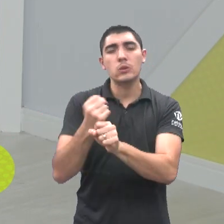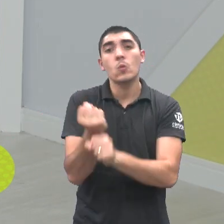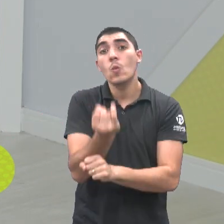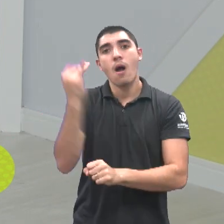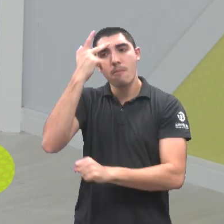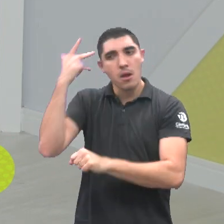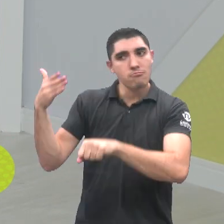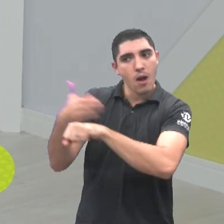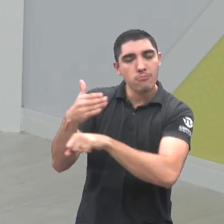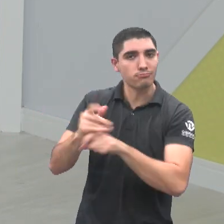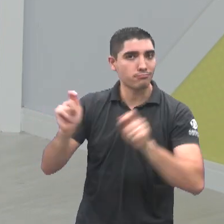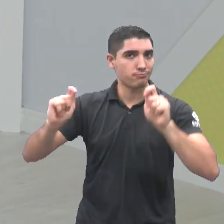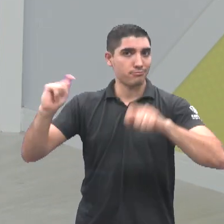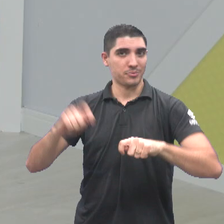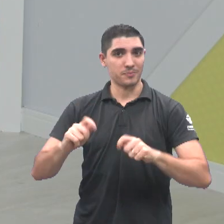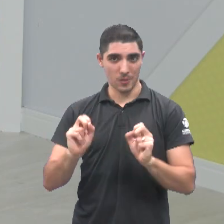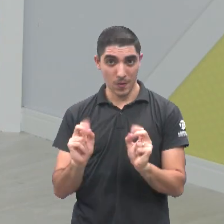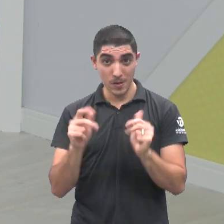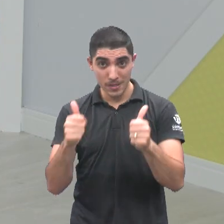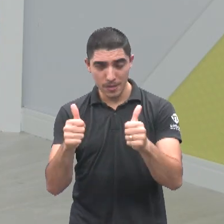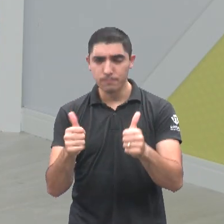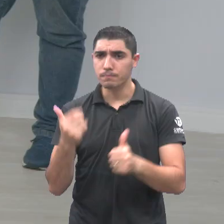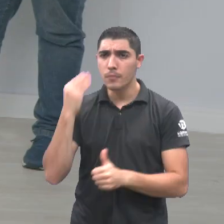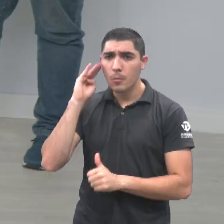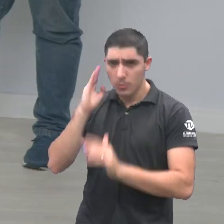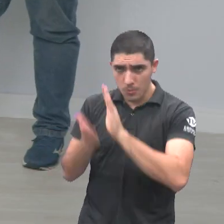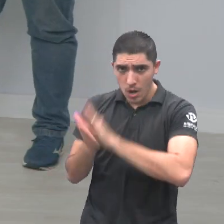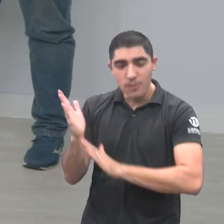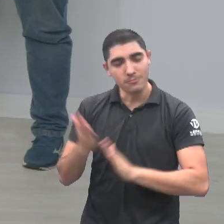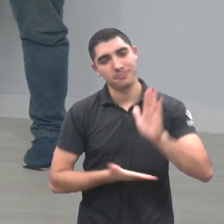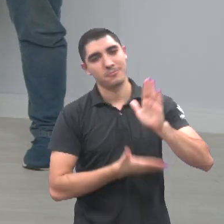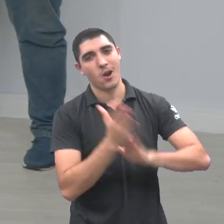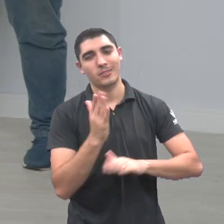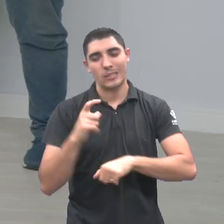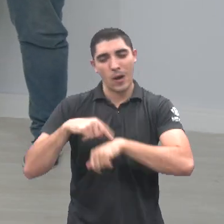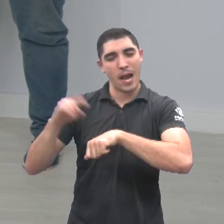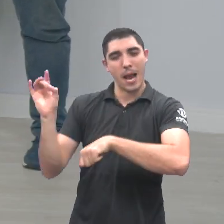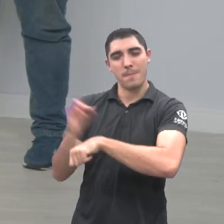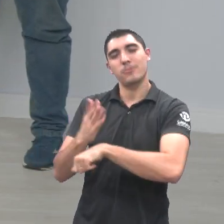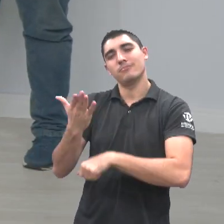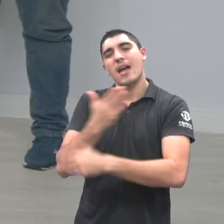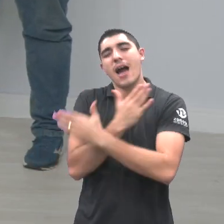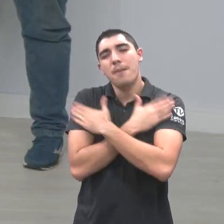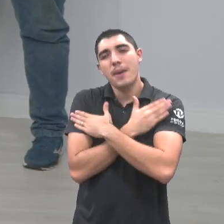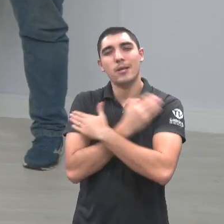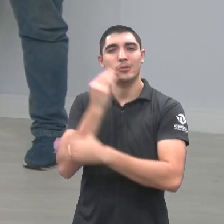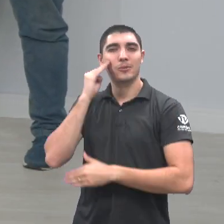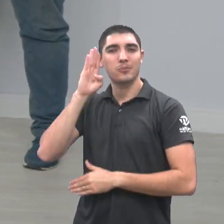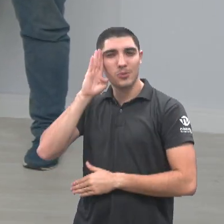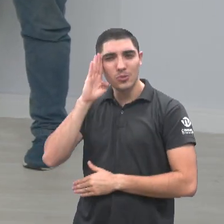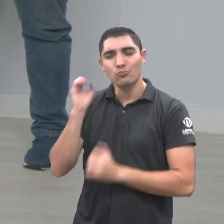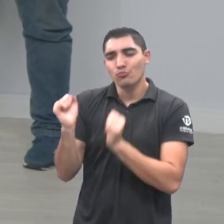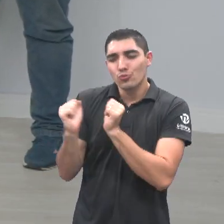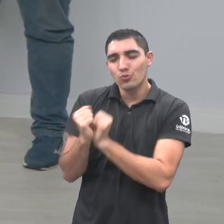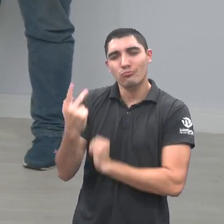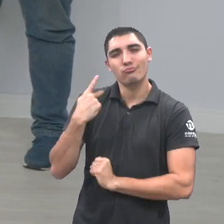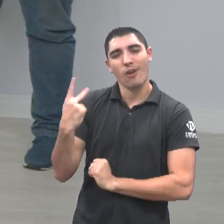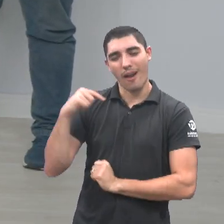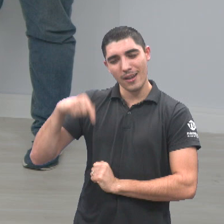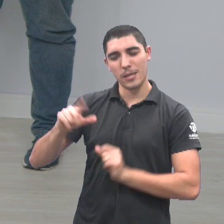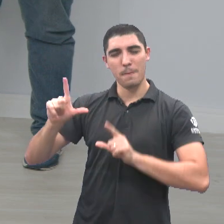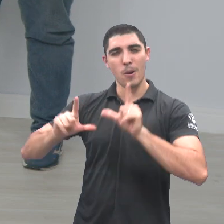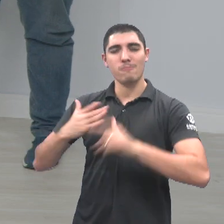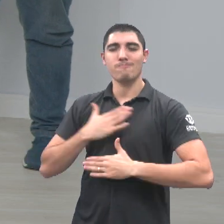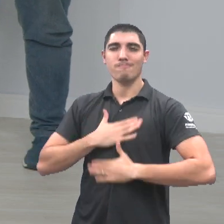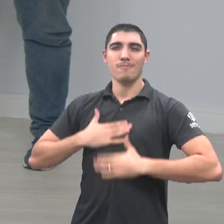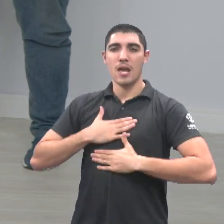dentro do nosso Hora do Esporte, tá certo? Brunão, vamos embora? Vamos embora. Tá na hora. Brunão, um grande abraço para você, sempre um prazer dividir o Hora do Esporte com você.